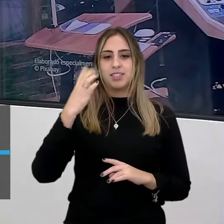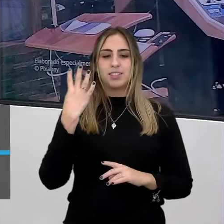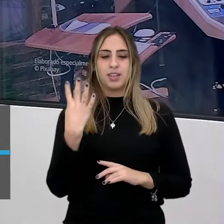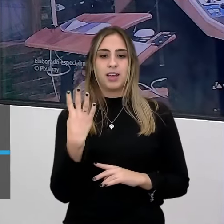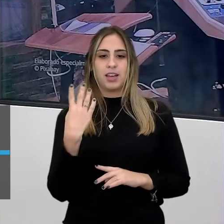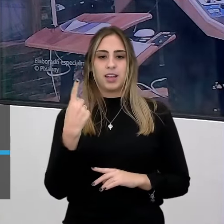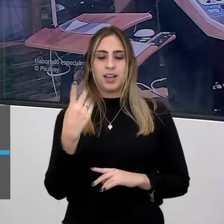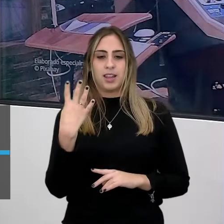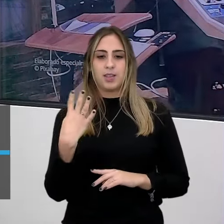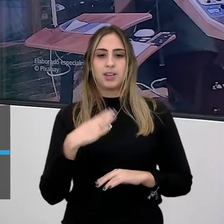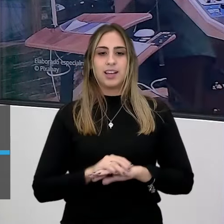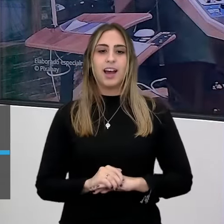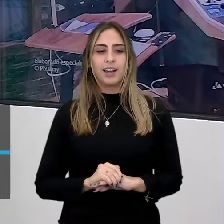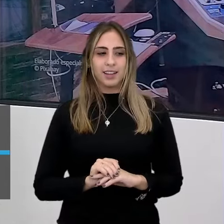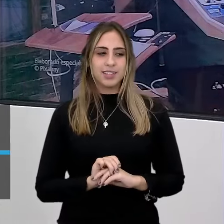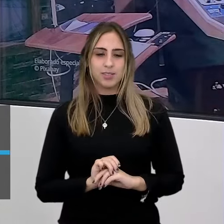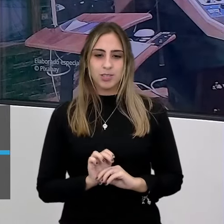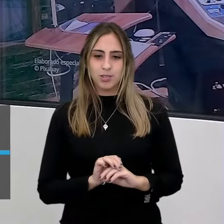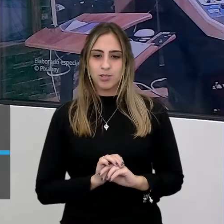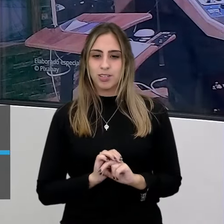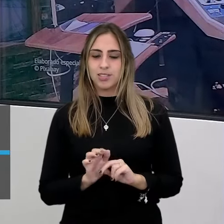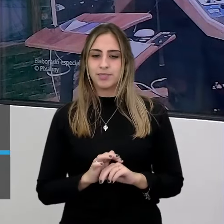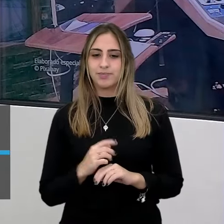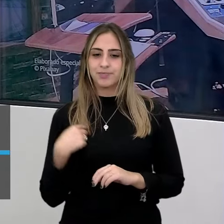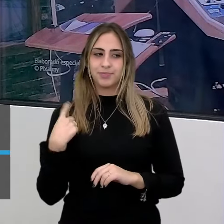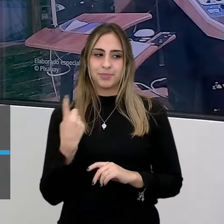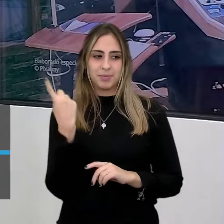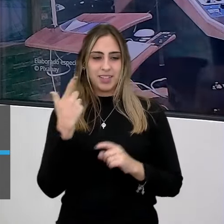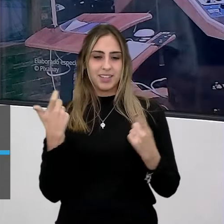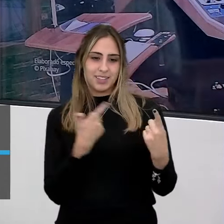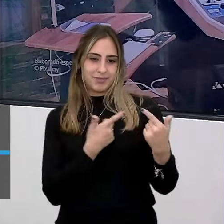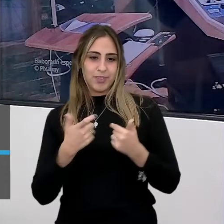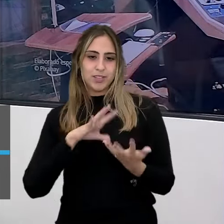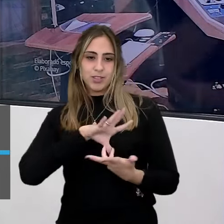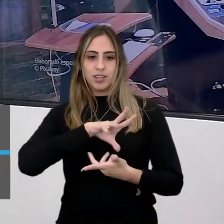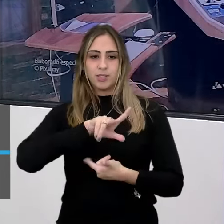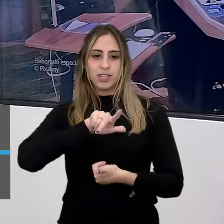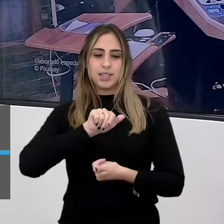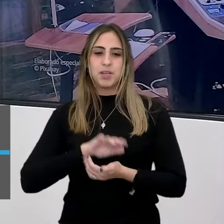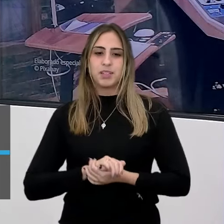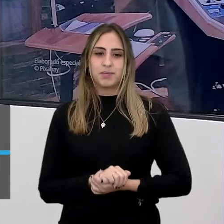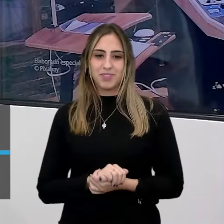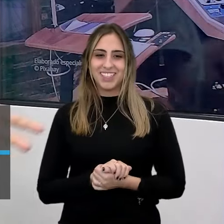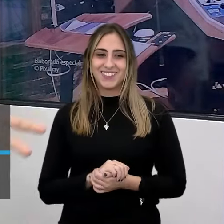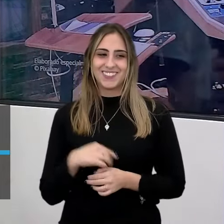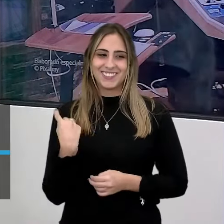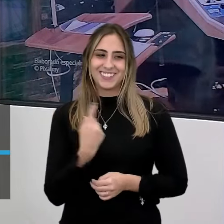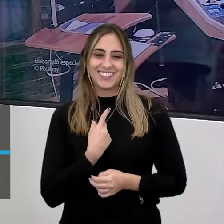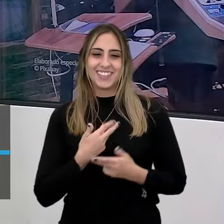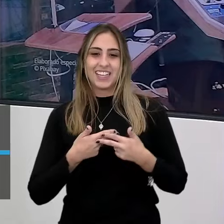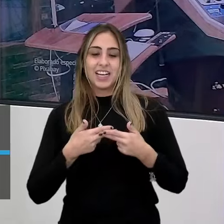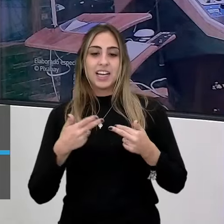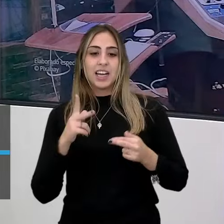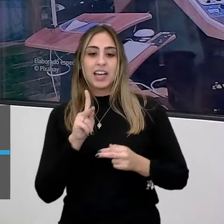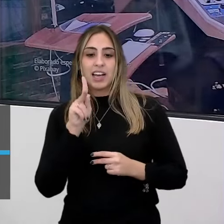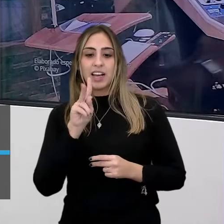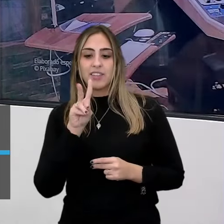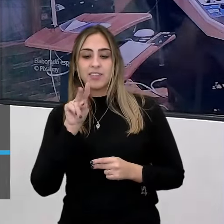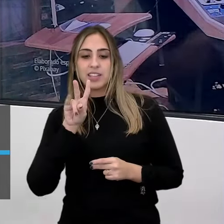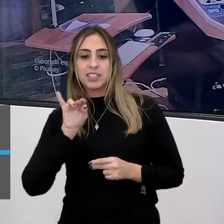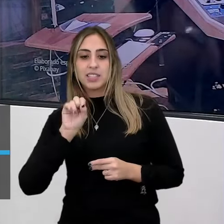a primeira guerra mundial ele sai da Alemanha e vai para Rússia só que o kandinsky